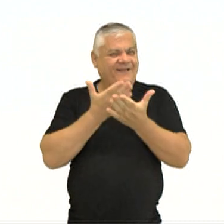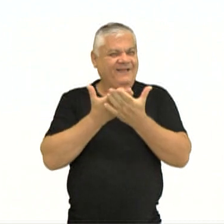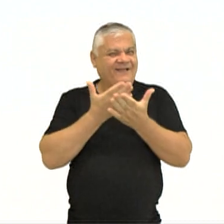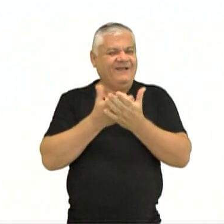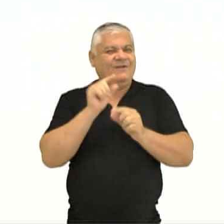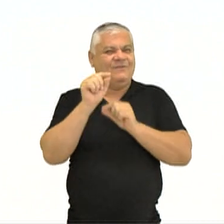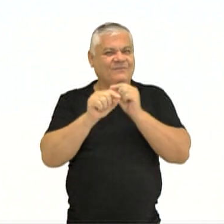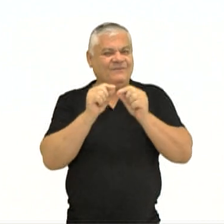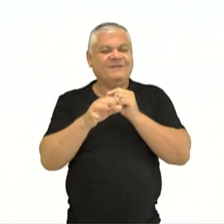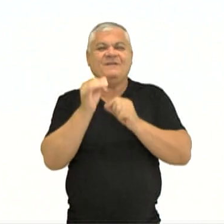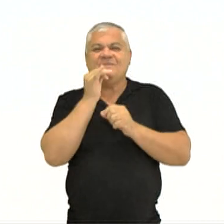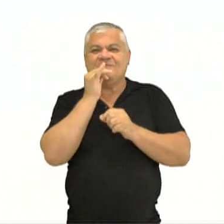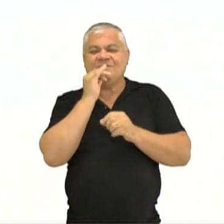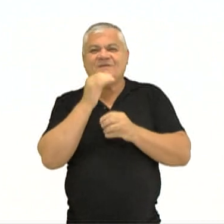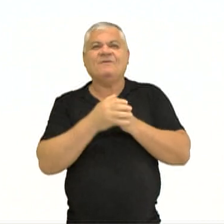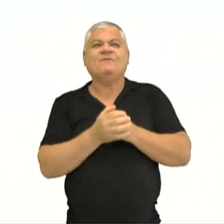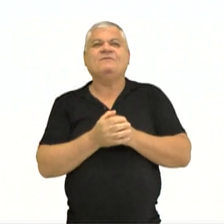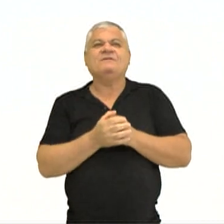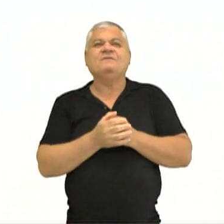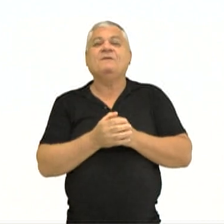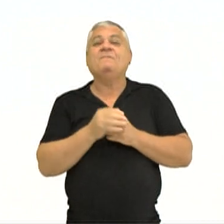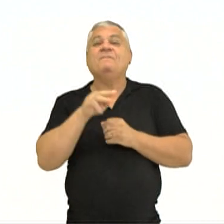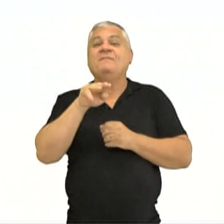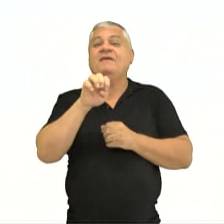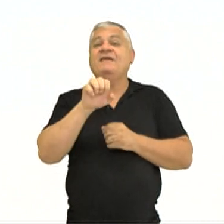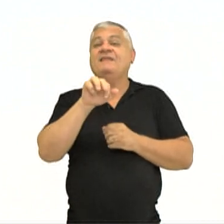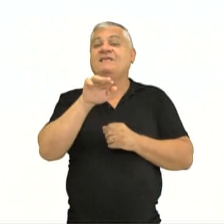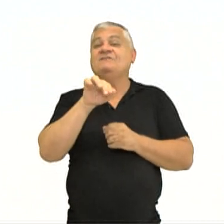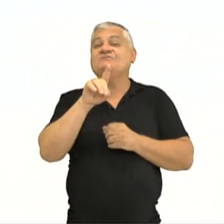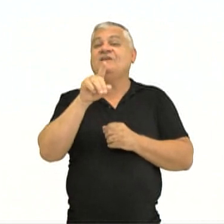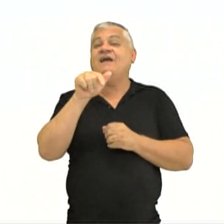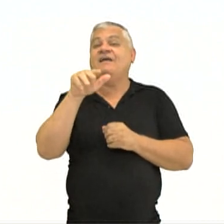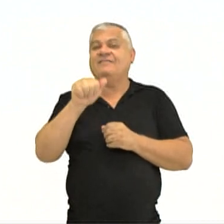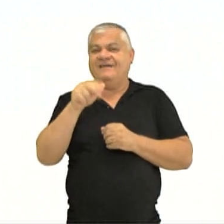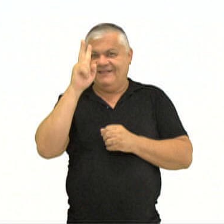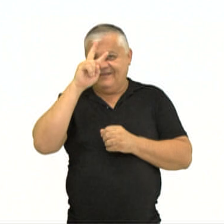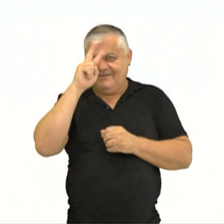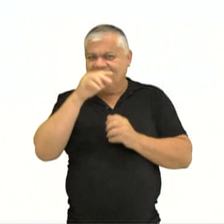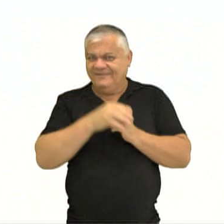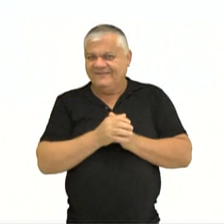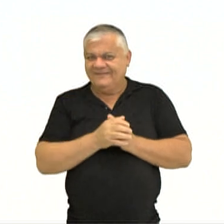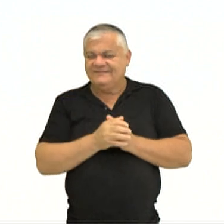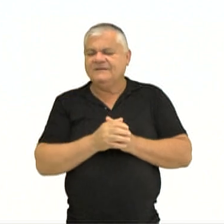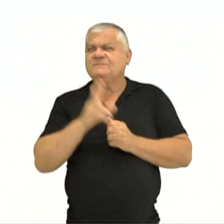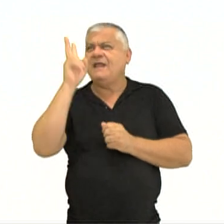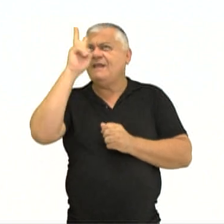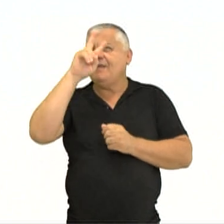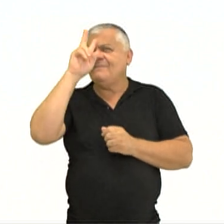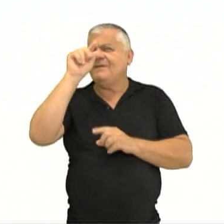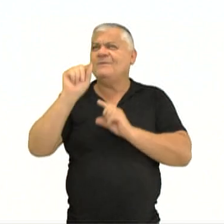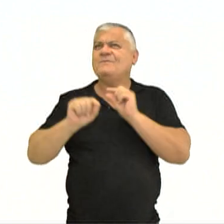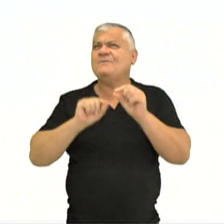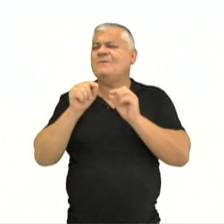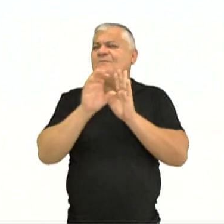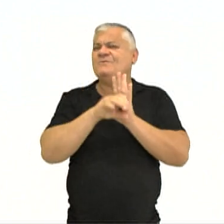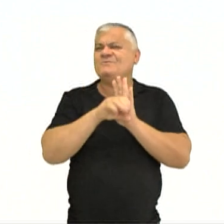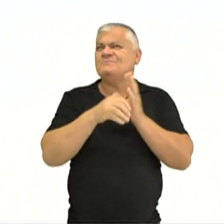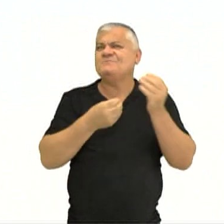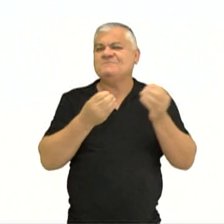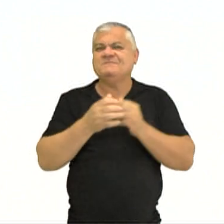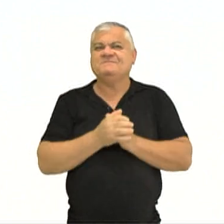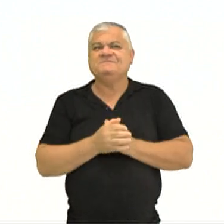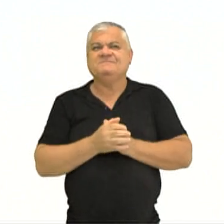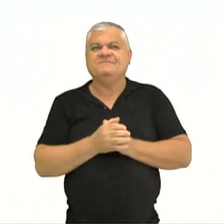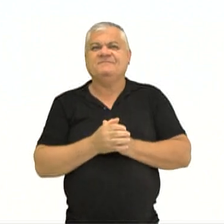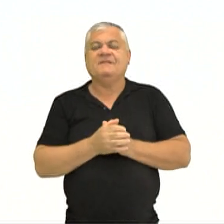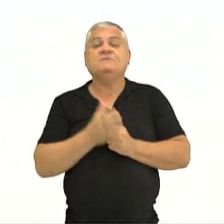área da secção a secção meridiana que a gente fez. Então, tem que relembrar esse conceito para poder resolver.